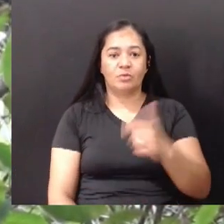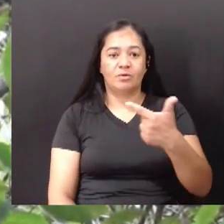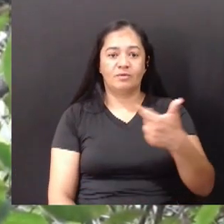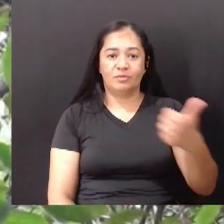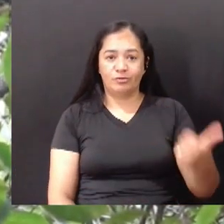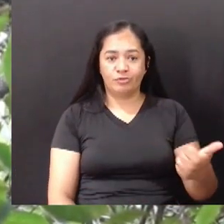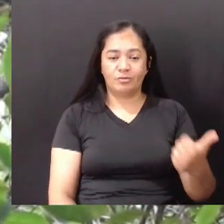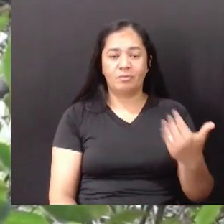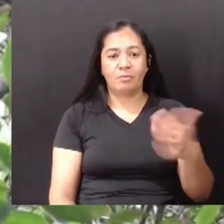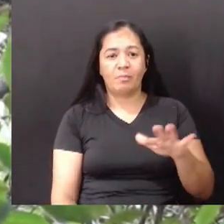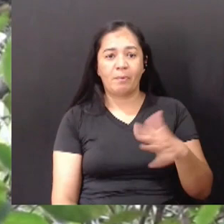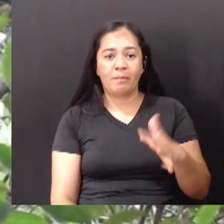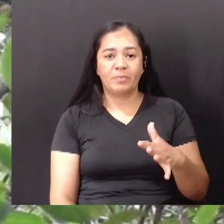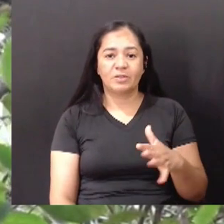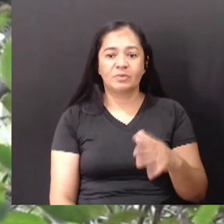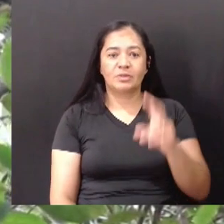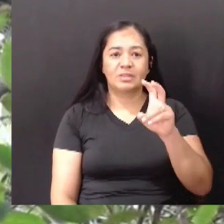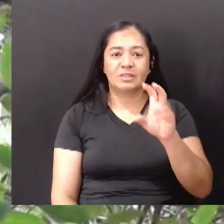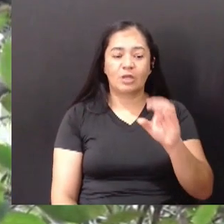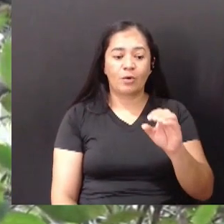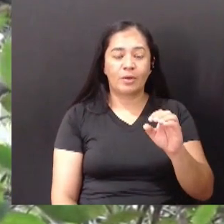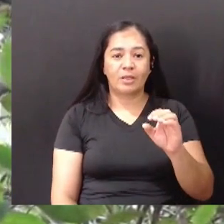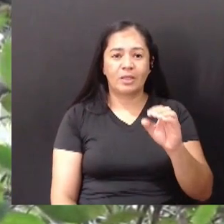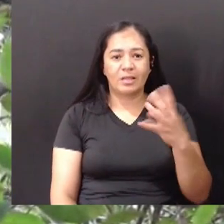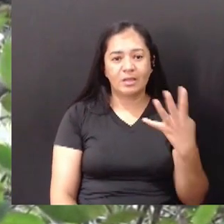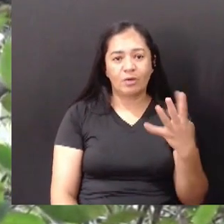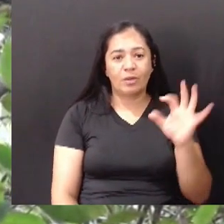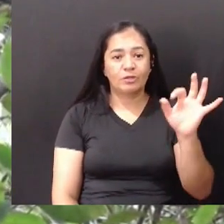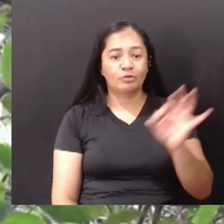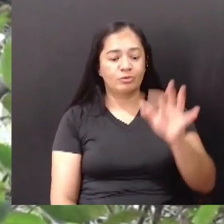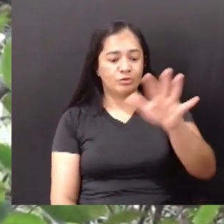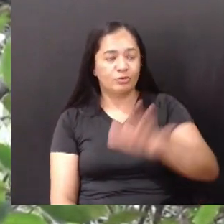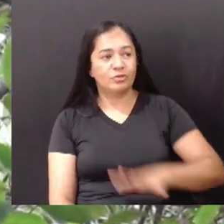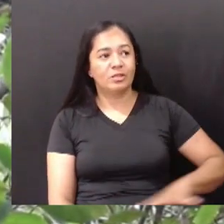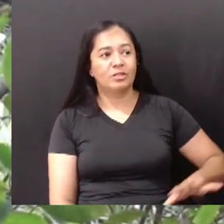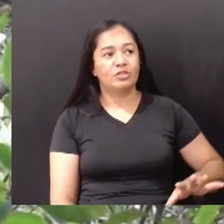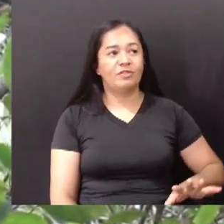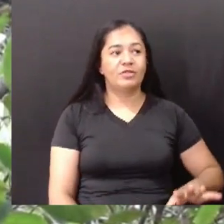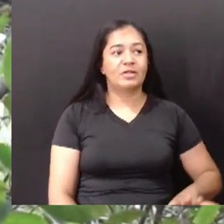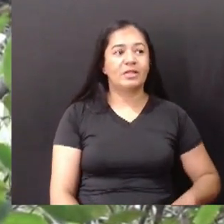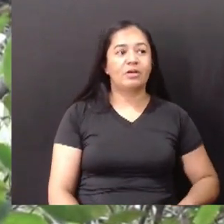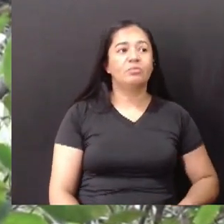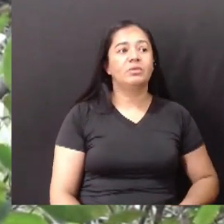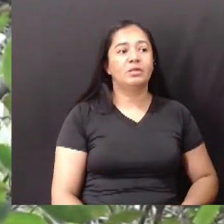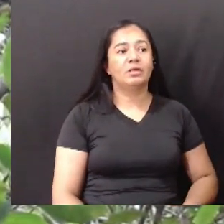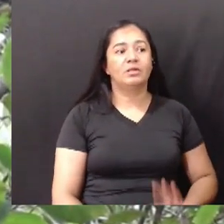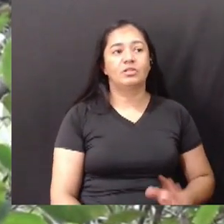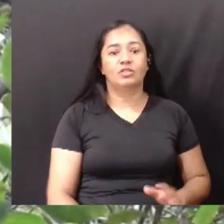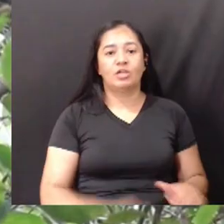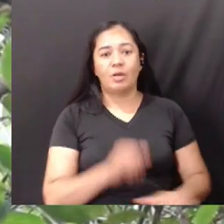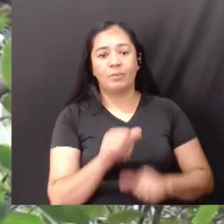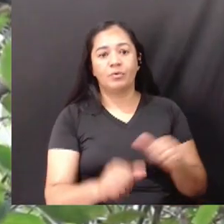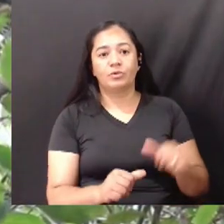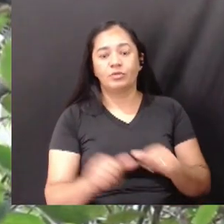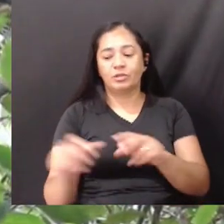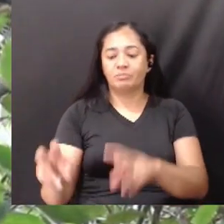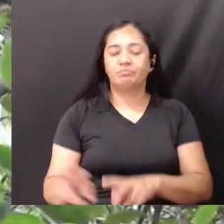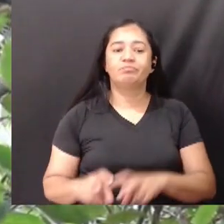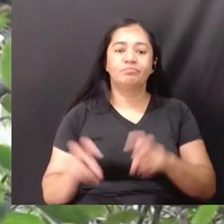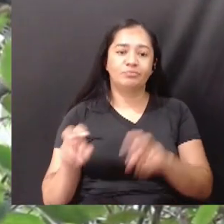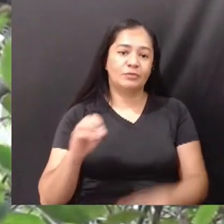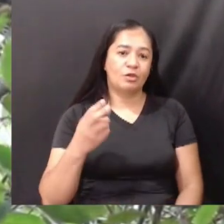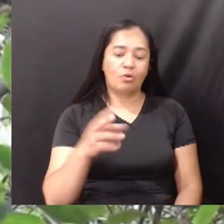e 2021. Aproximadamente 54% da área de ocorrência do guigó já foi convertida